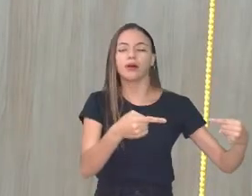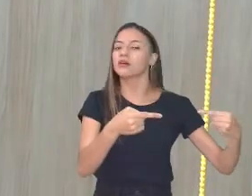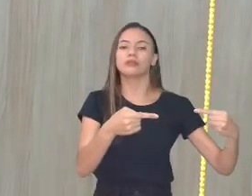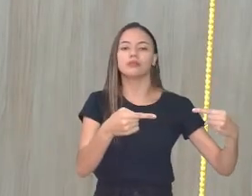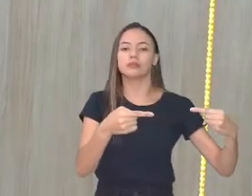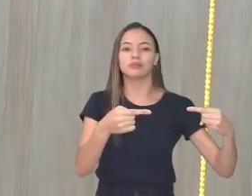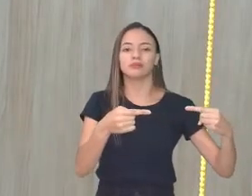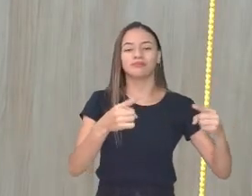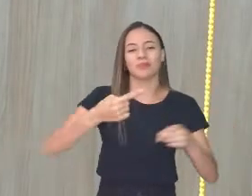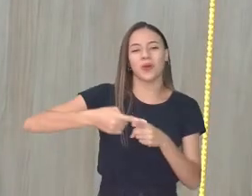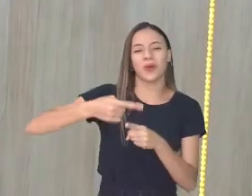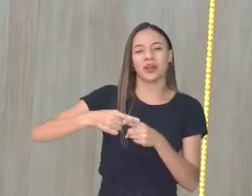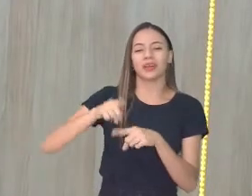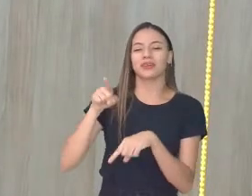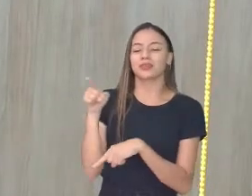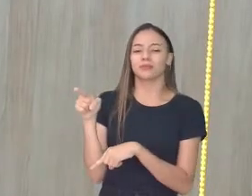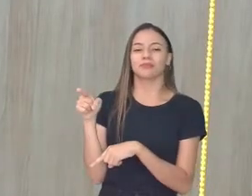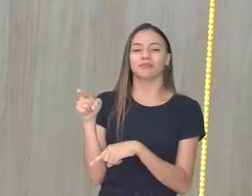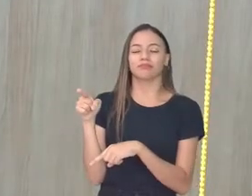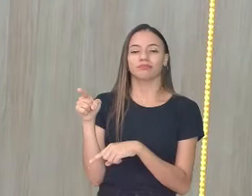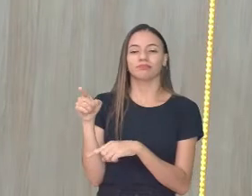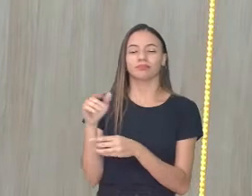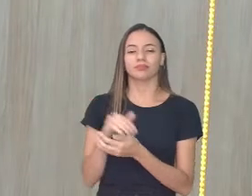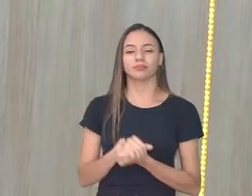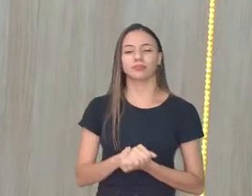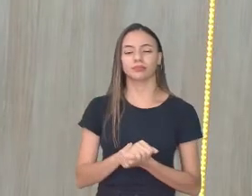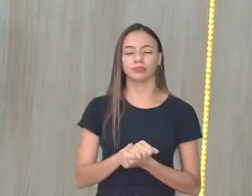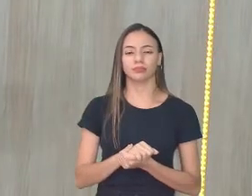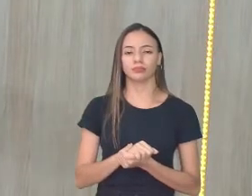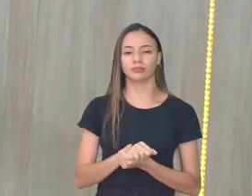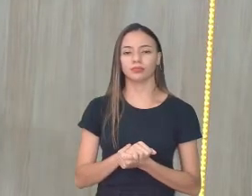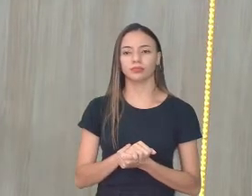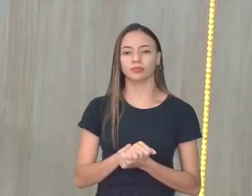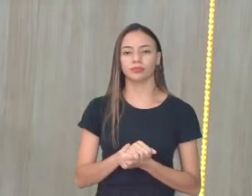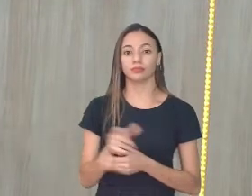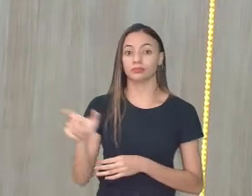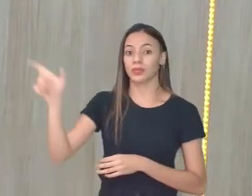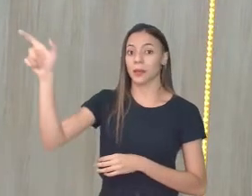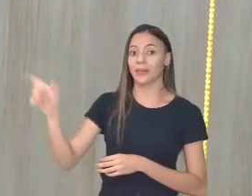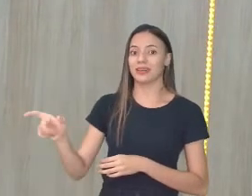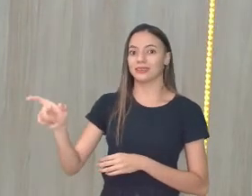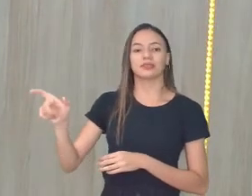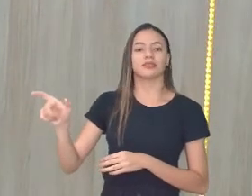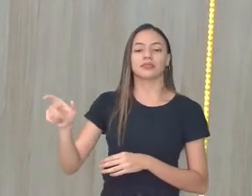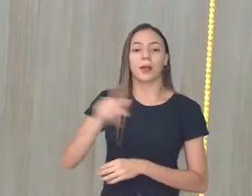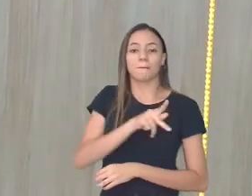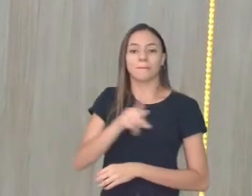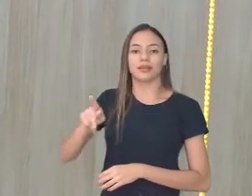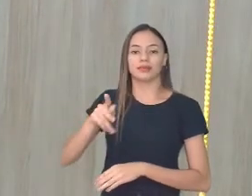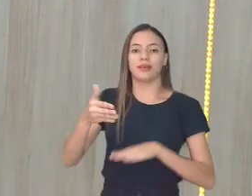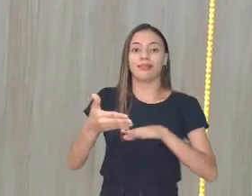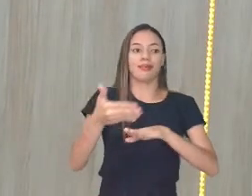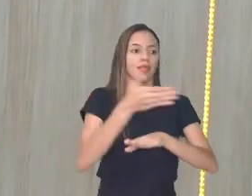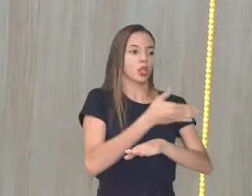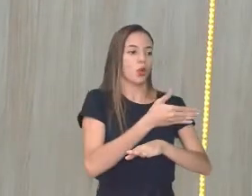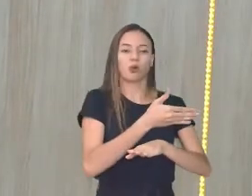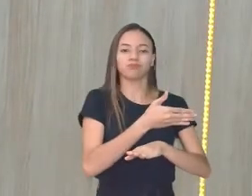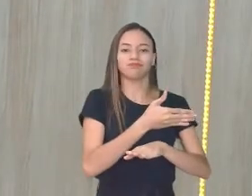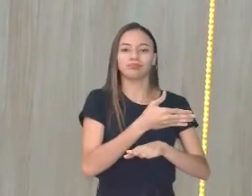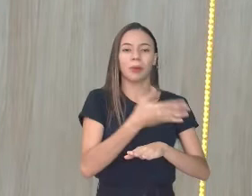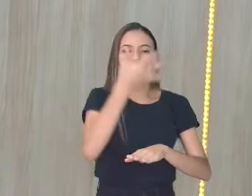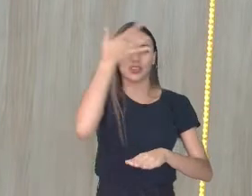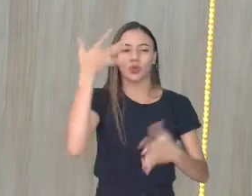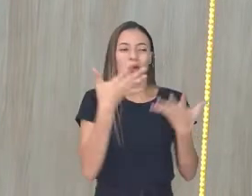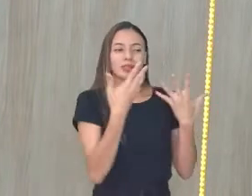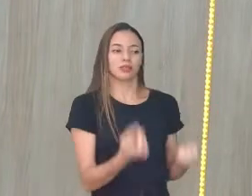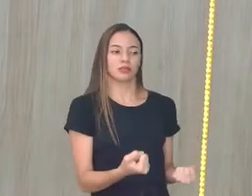à rejeição que existia, né, ao presidente anterior, fora o fato de que, antes da